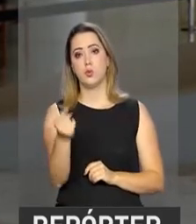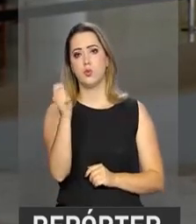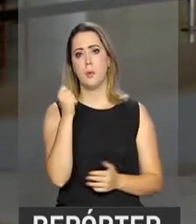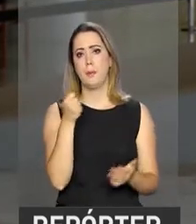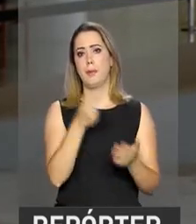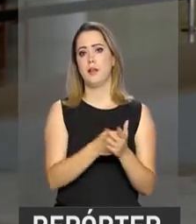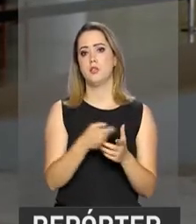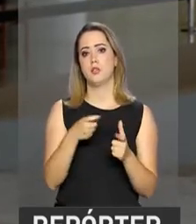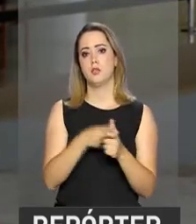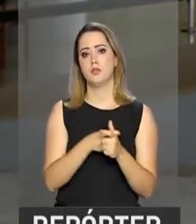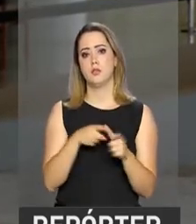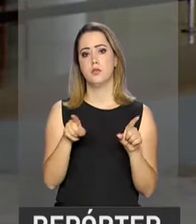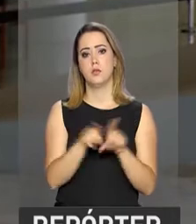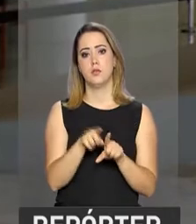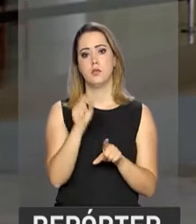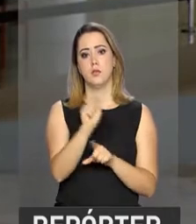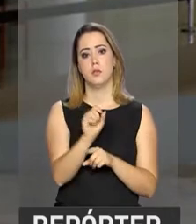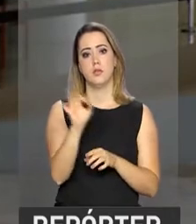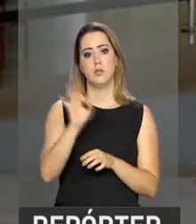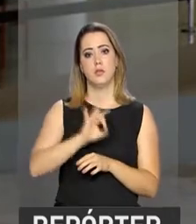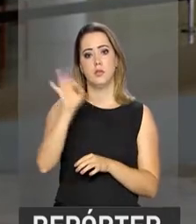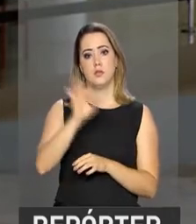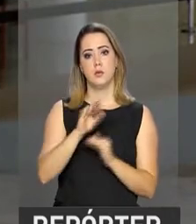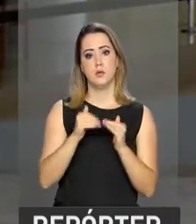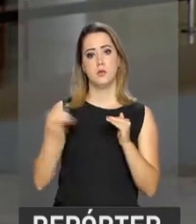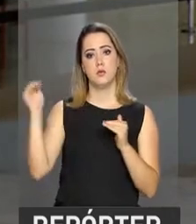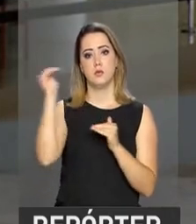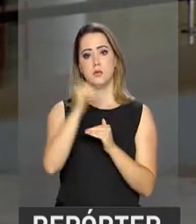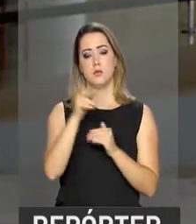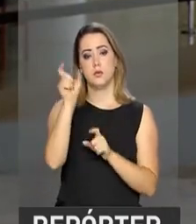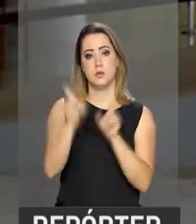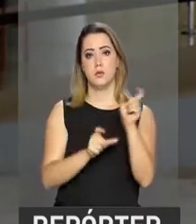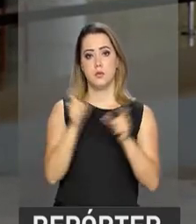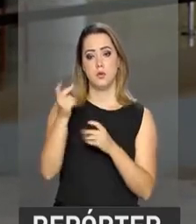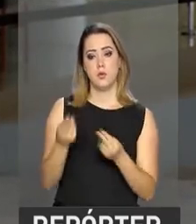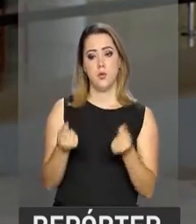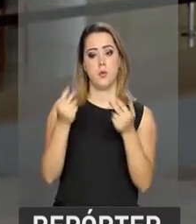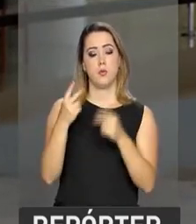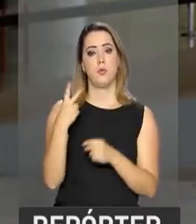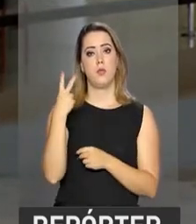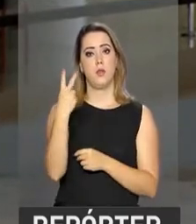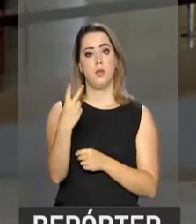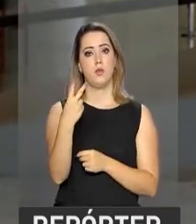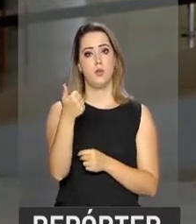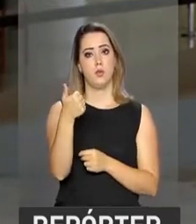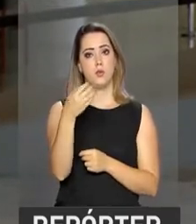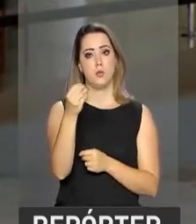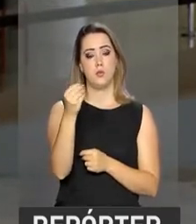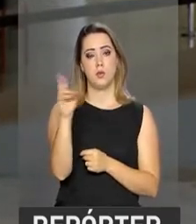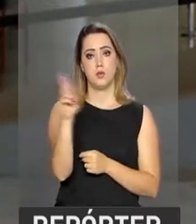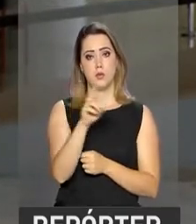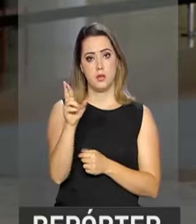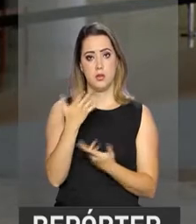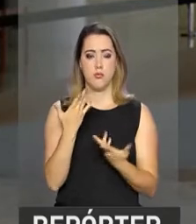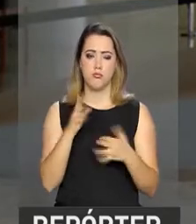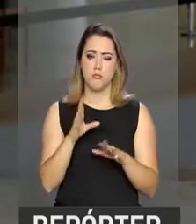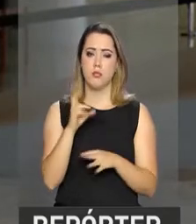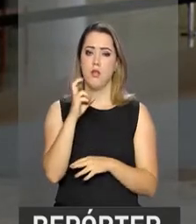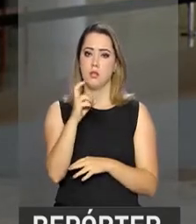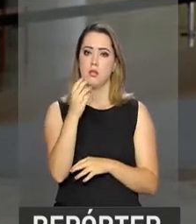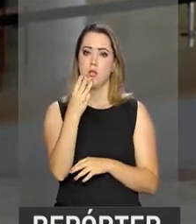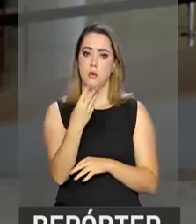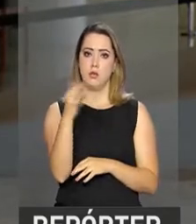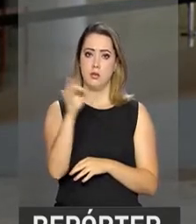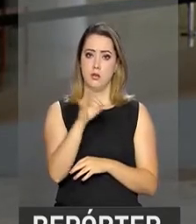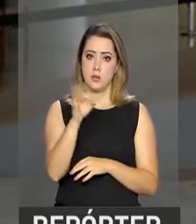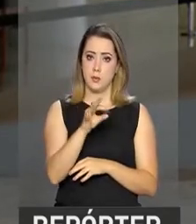débitos esse percentual foi ainda maior entre as pessoas com renda até dois mil e cem reais com praticamente 53%